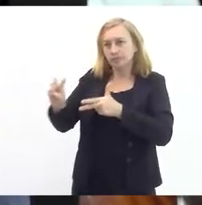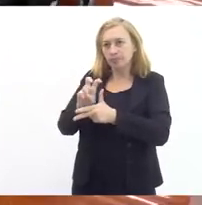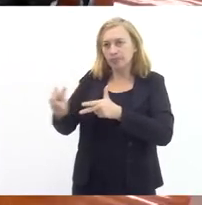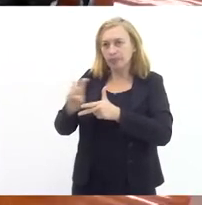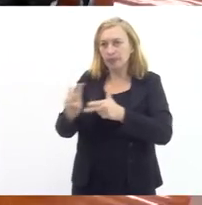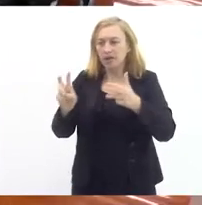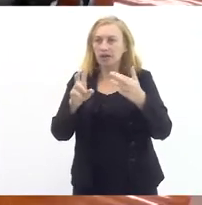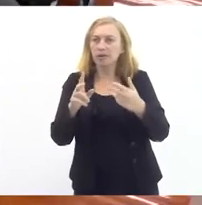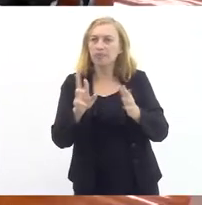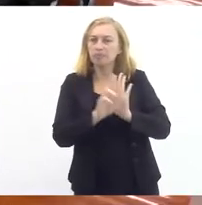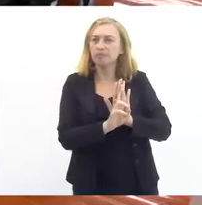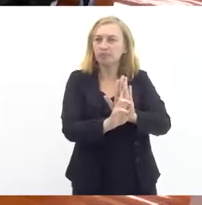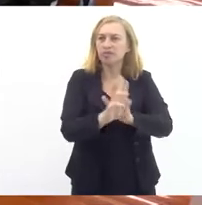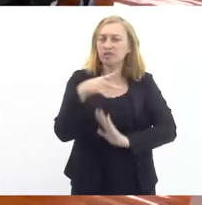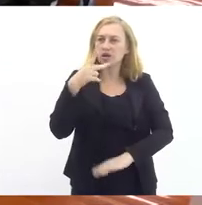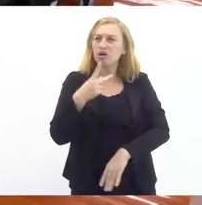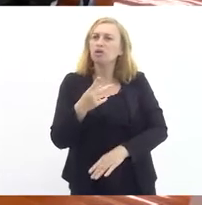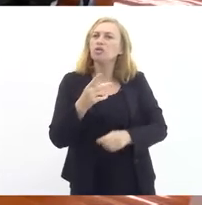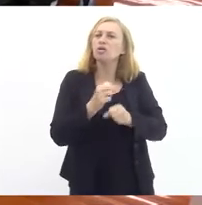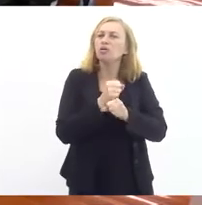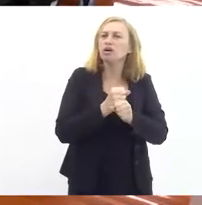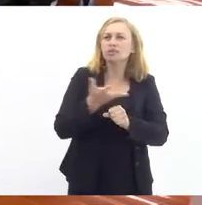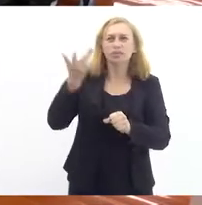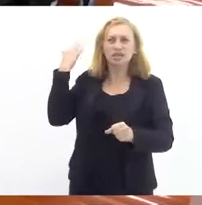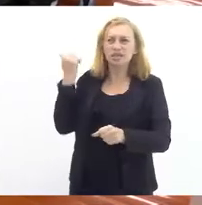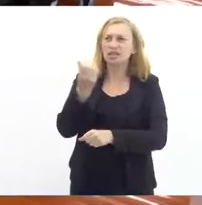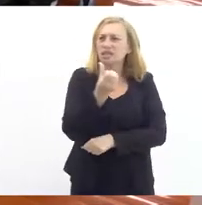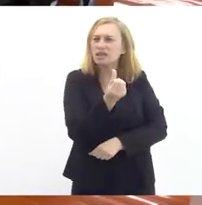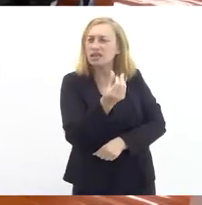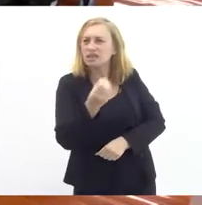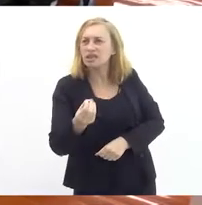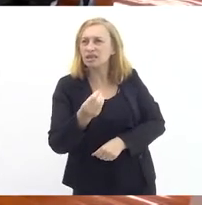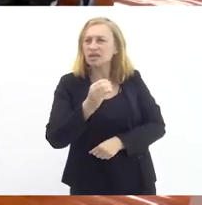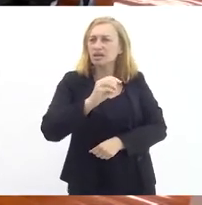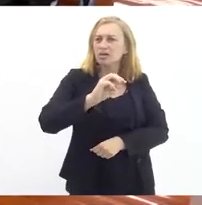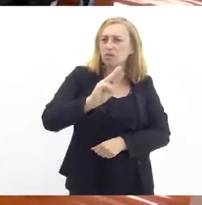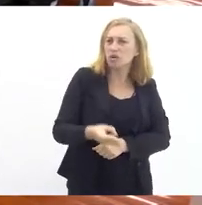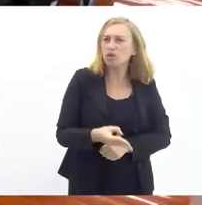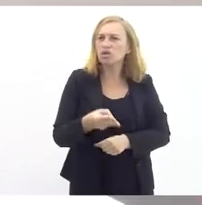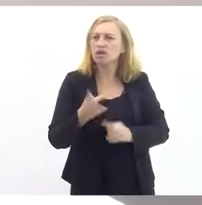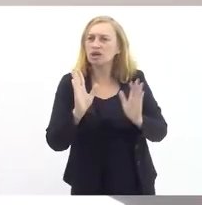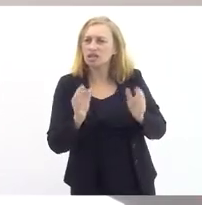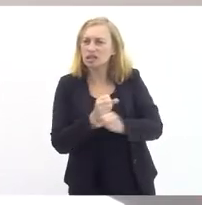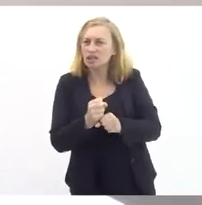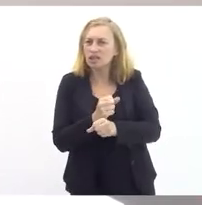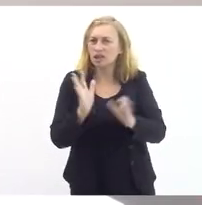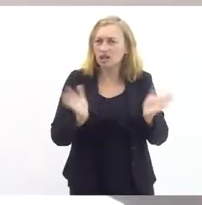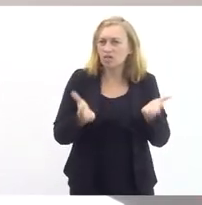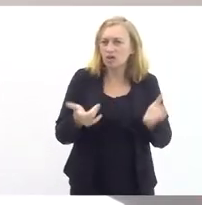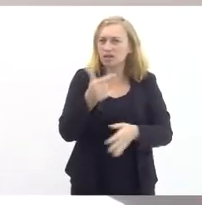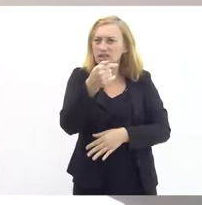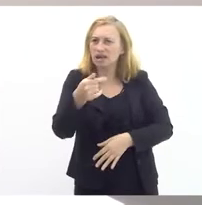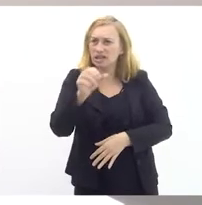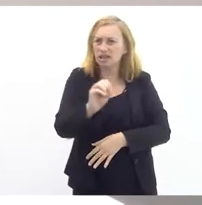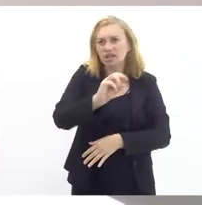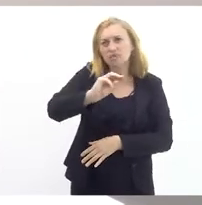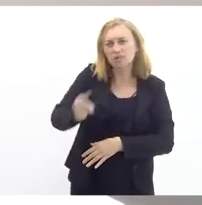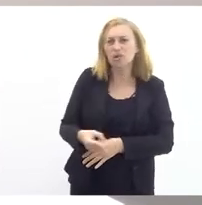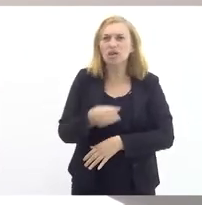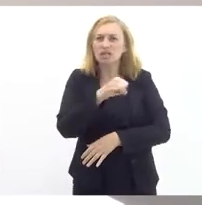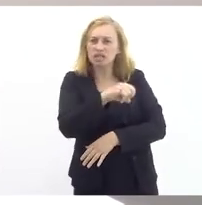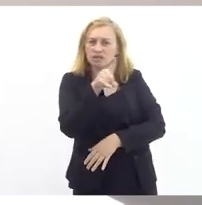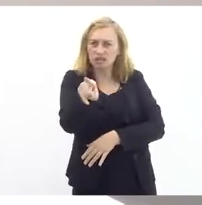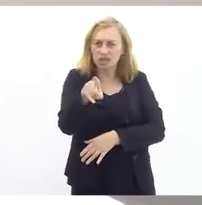passado foram 65 milhões e esse ano 70 milhões de investimento para infraestrutura. Então, se vocês são da